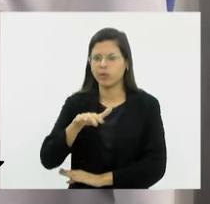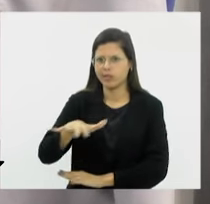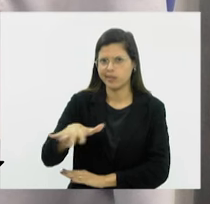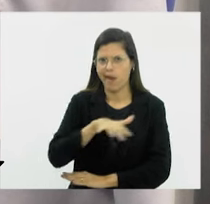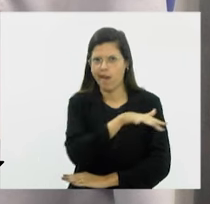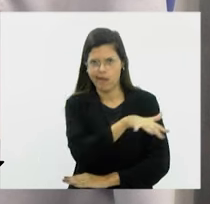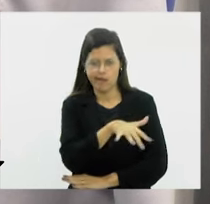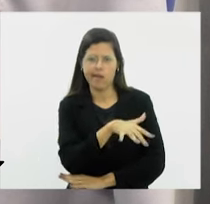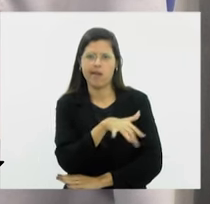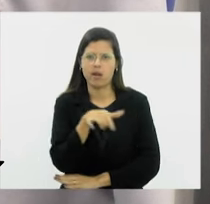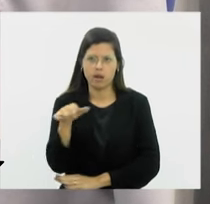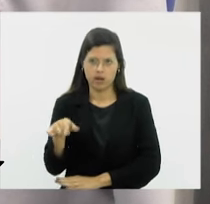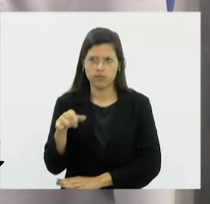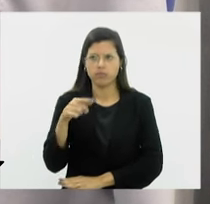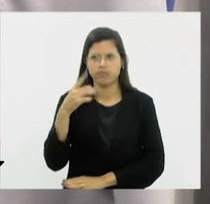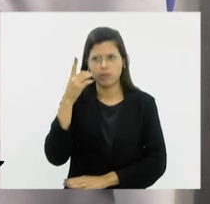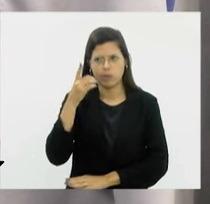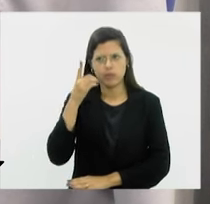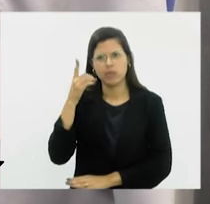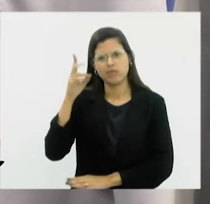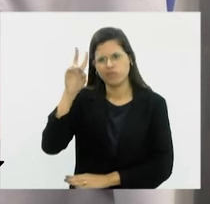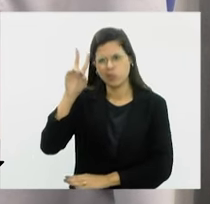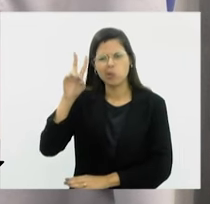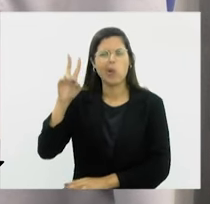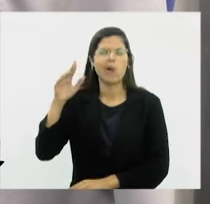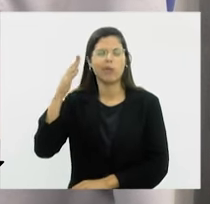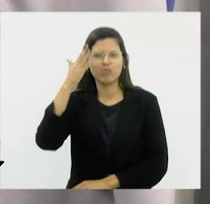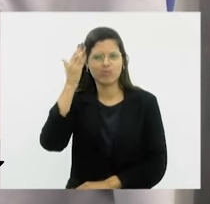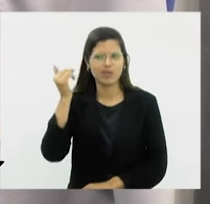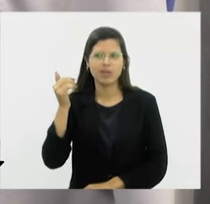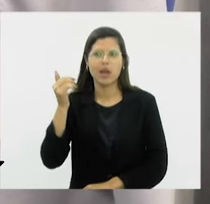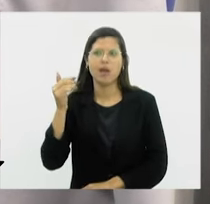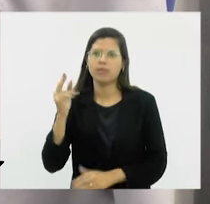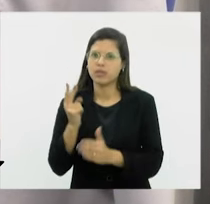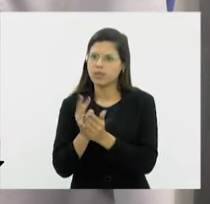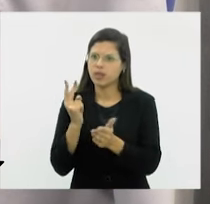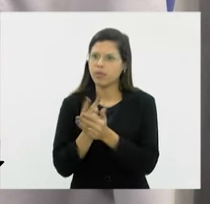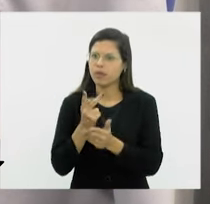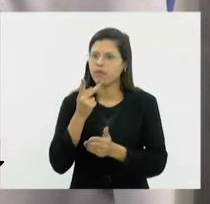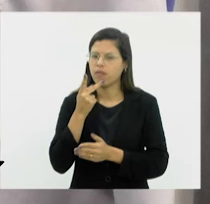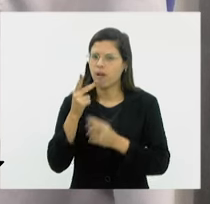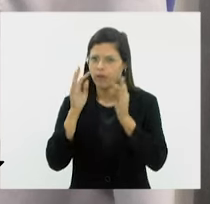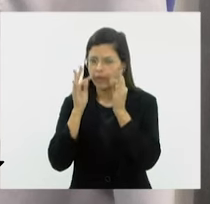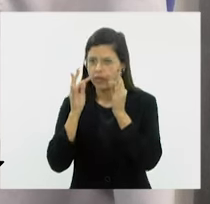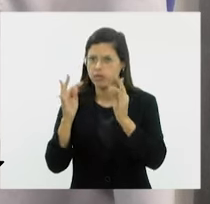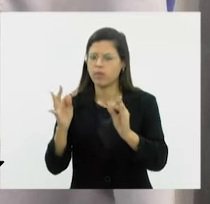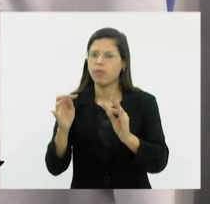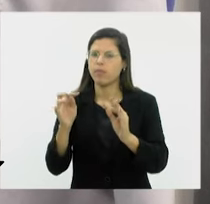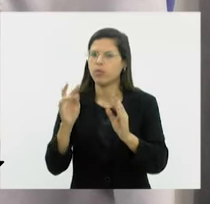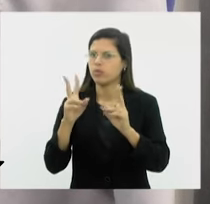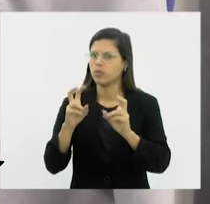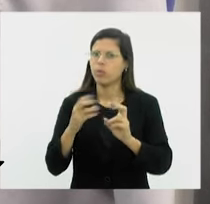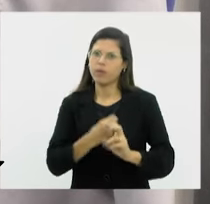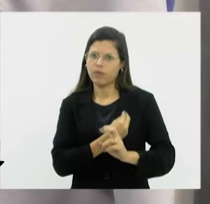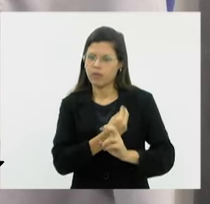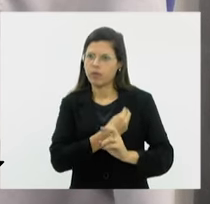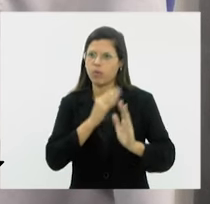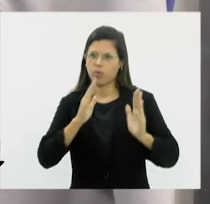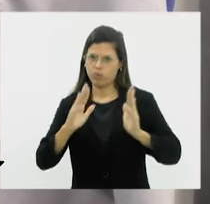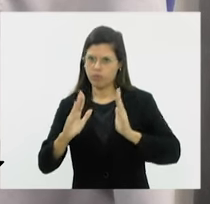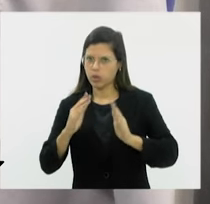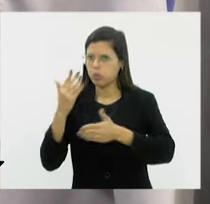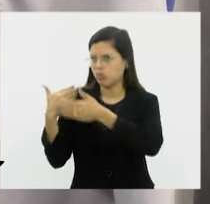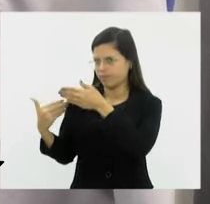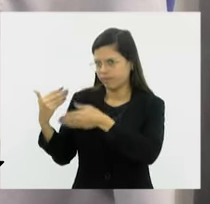muito acerto histórico, e sempre relata e dá o testemunho do momento que Vossa Excelência viveu neste período,